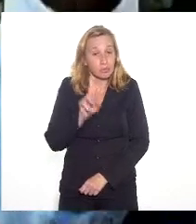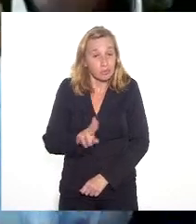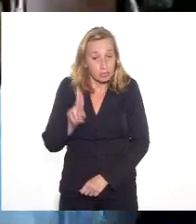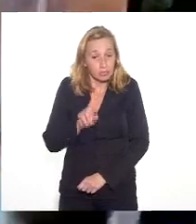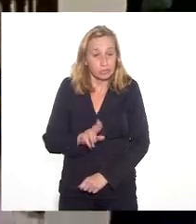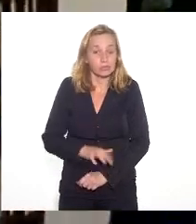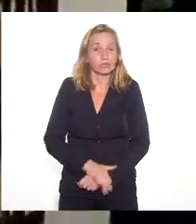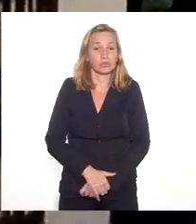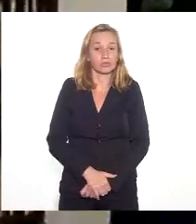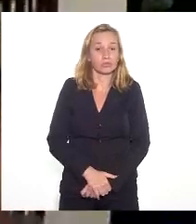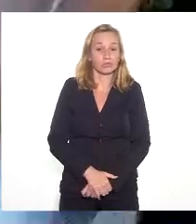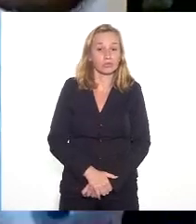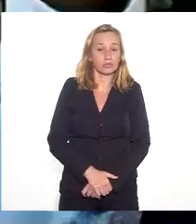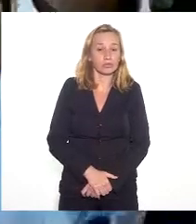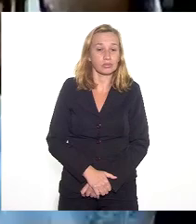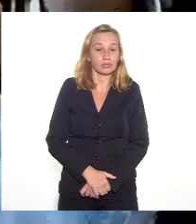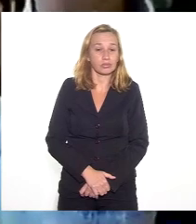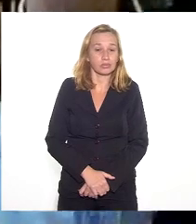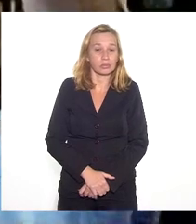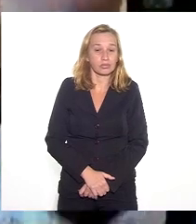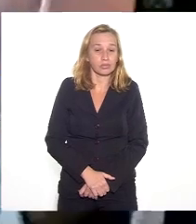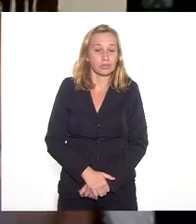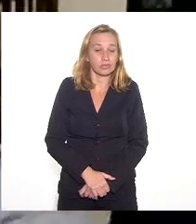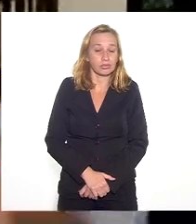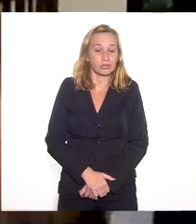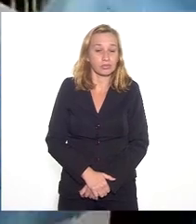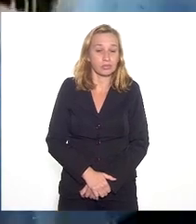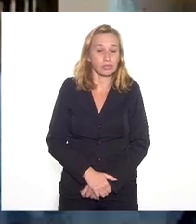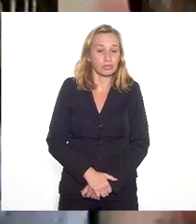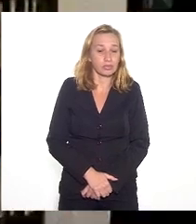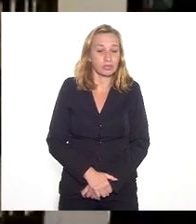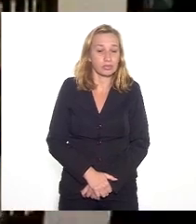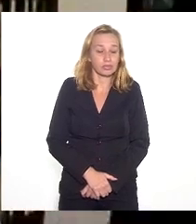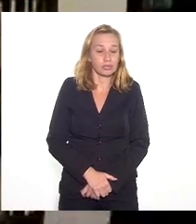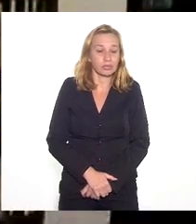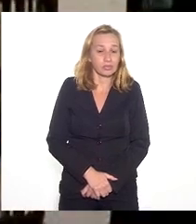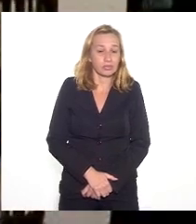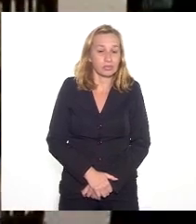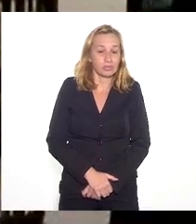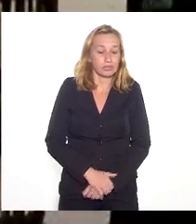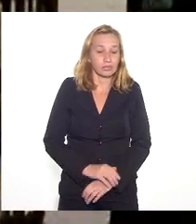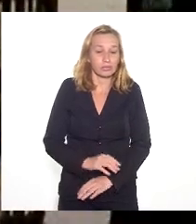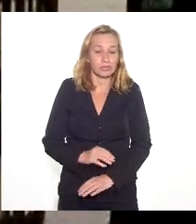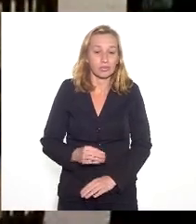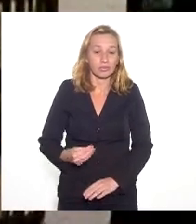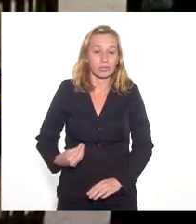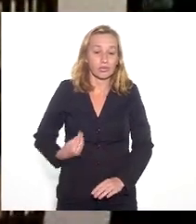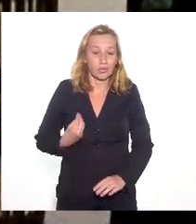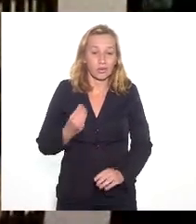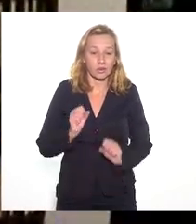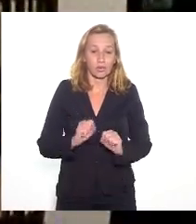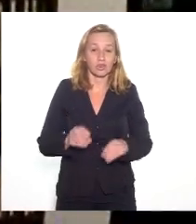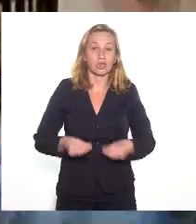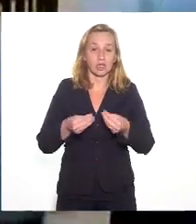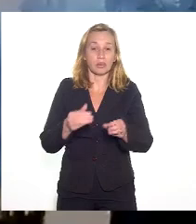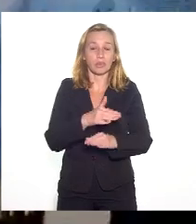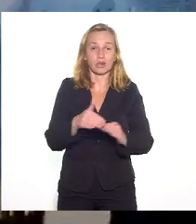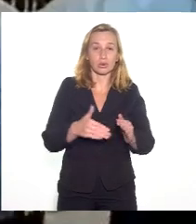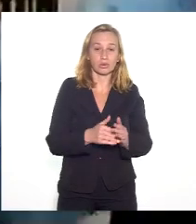usufruir das benesses que esta vida possa dar para todos,